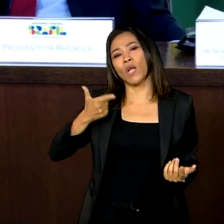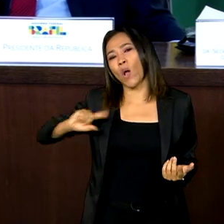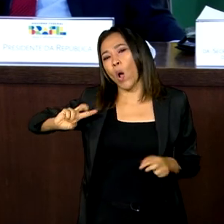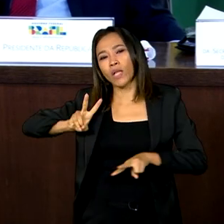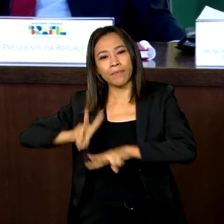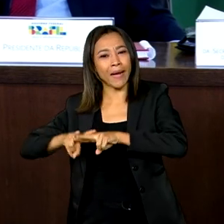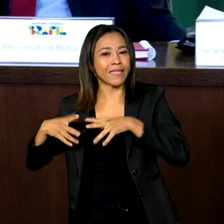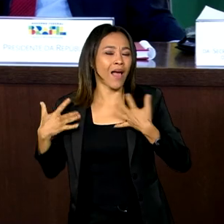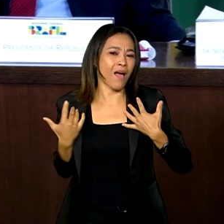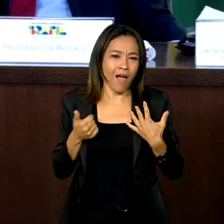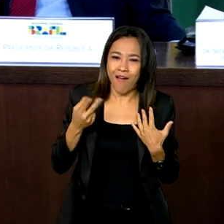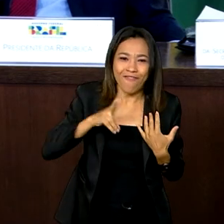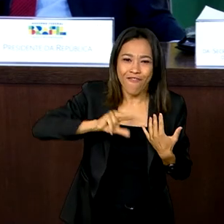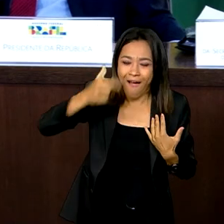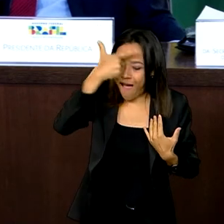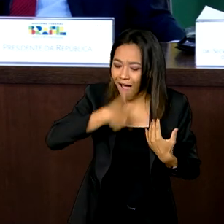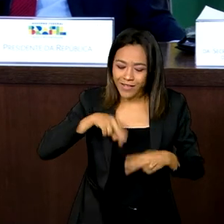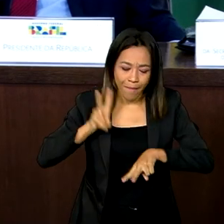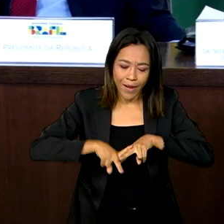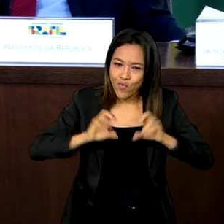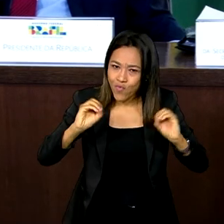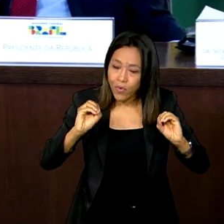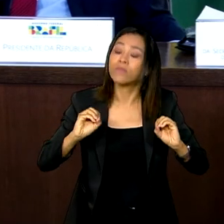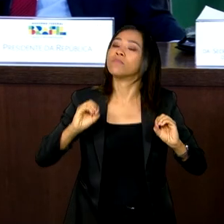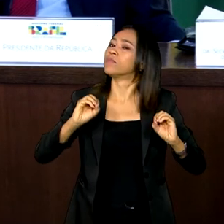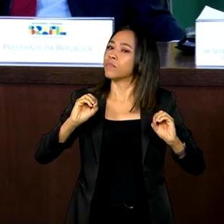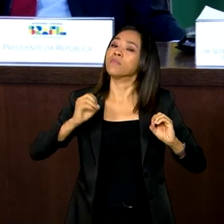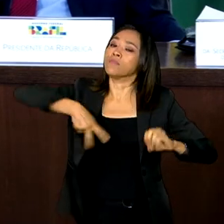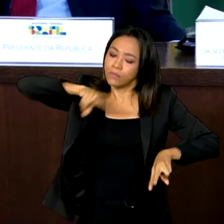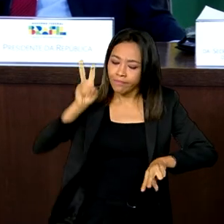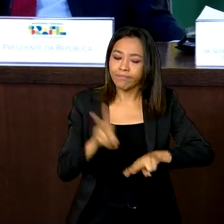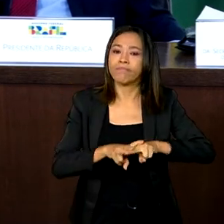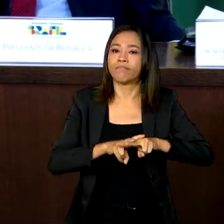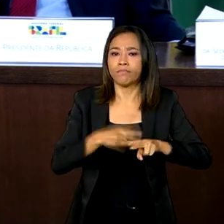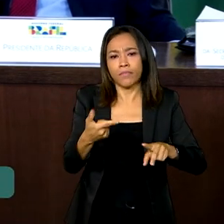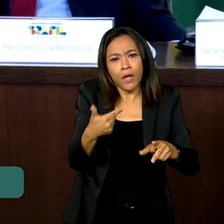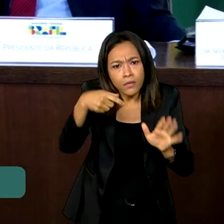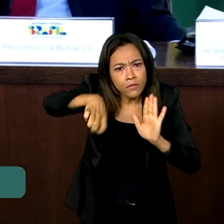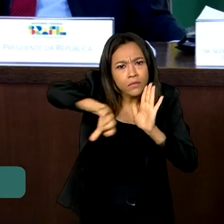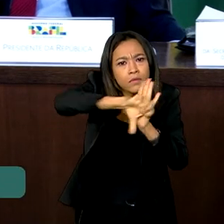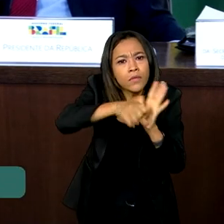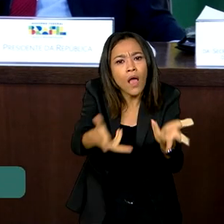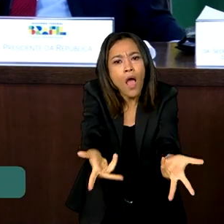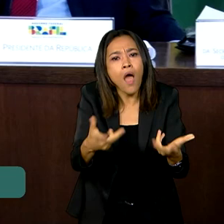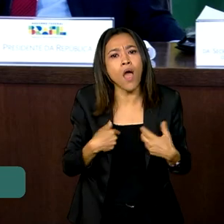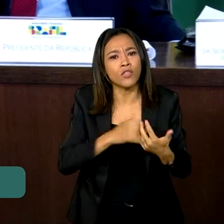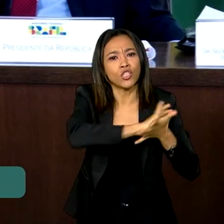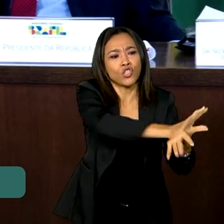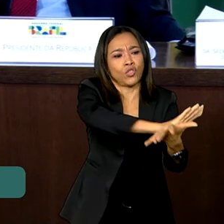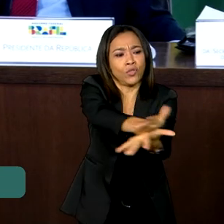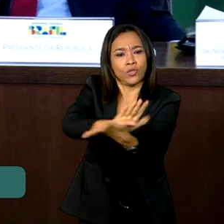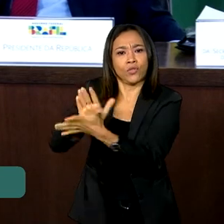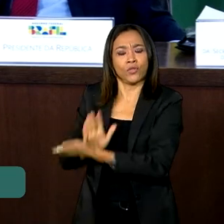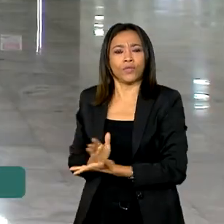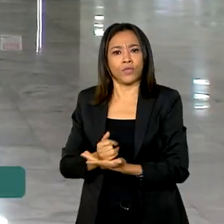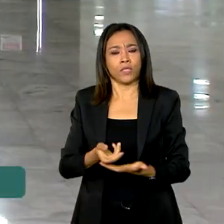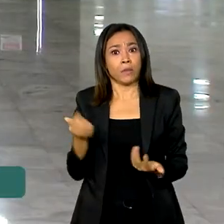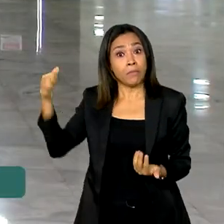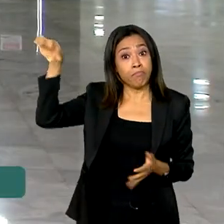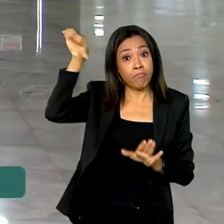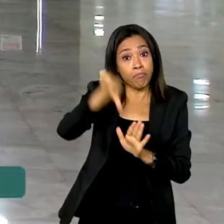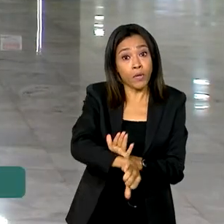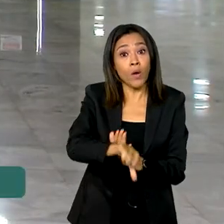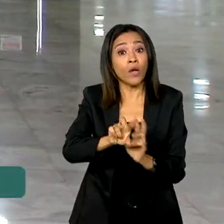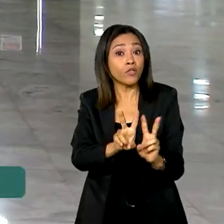pena que é isso que faz com que eles continuem fazendo a destruição agravando o problema da mudança do clima